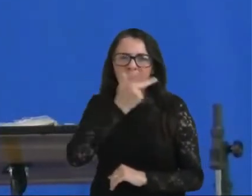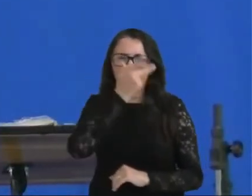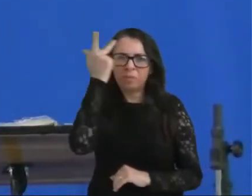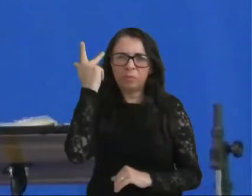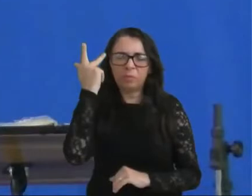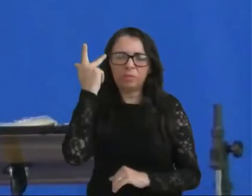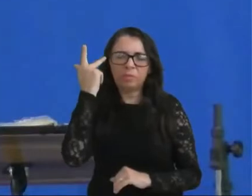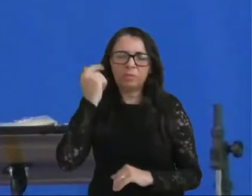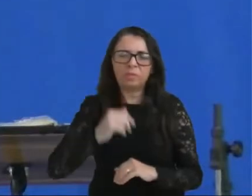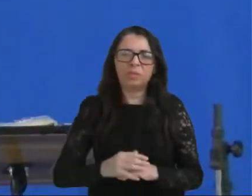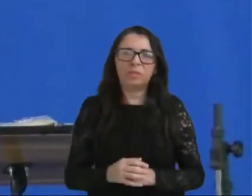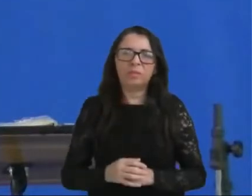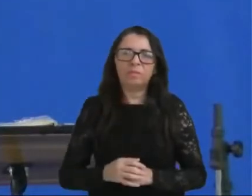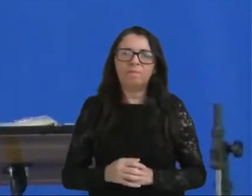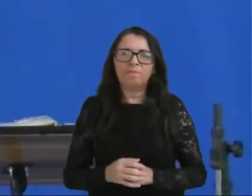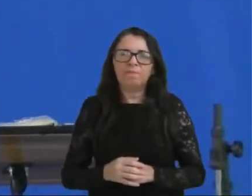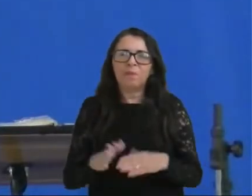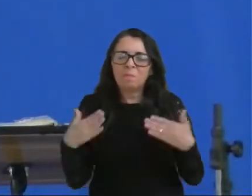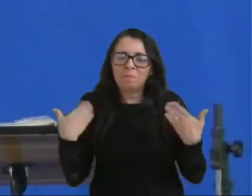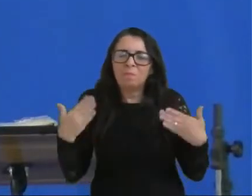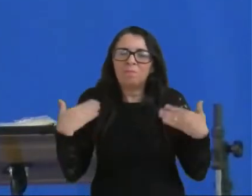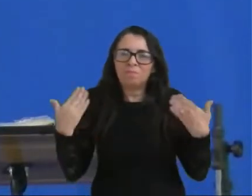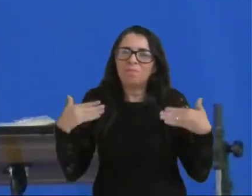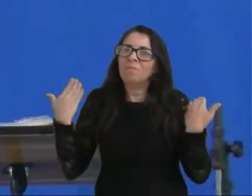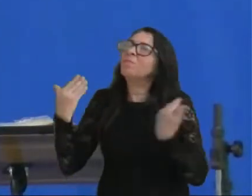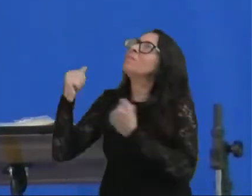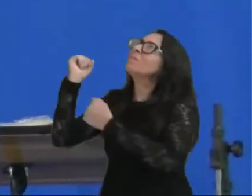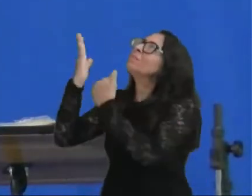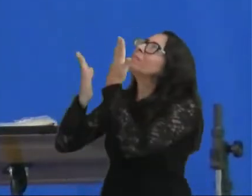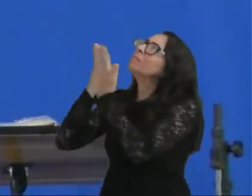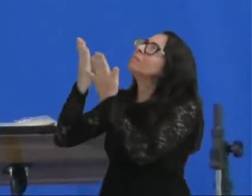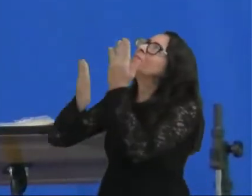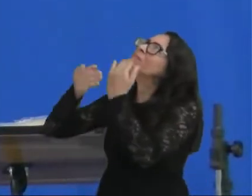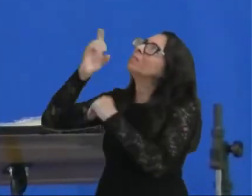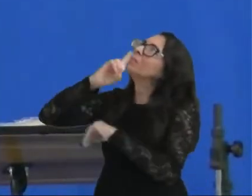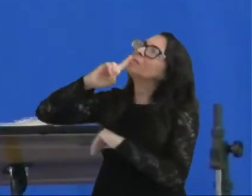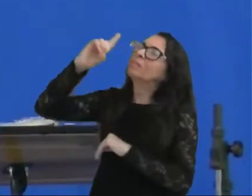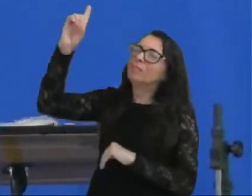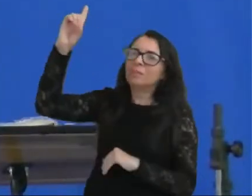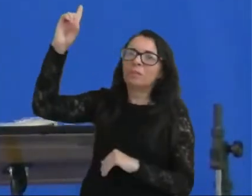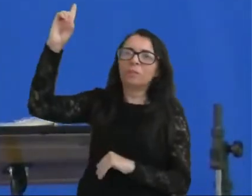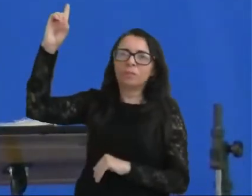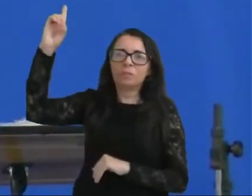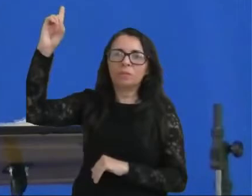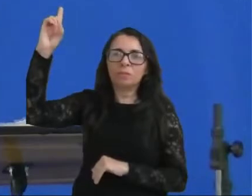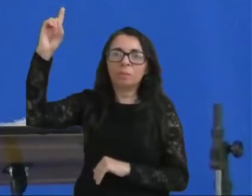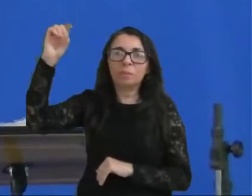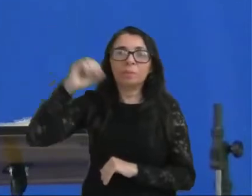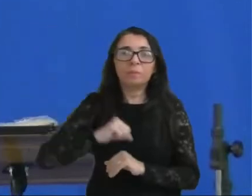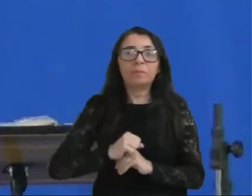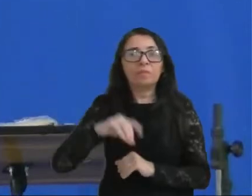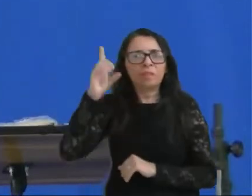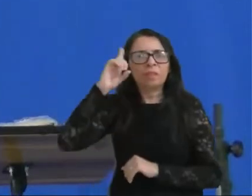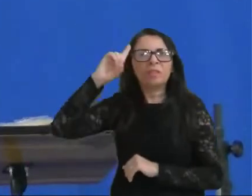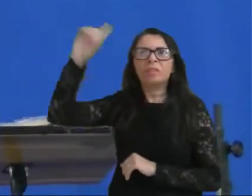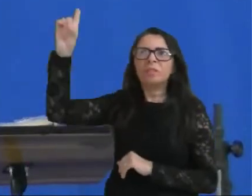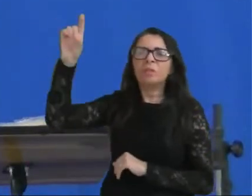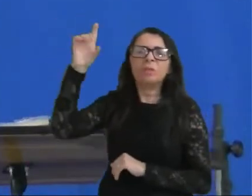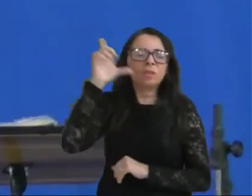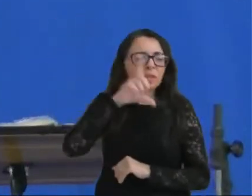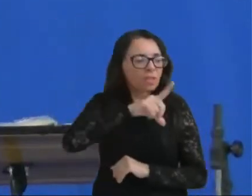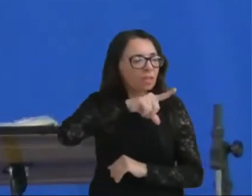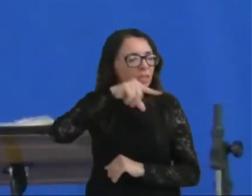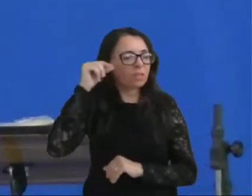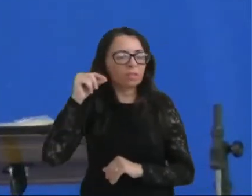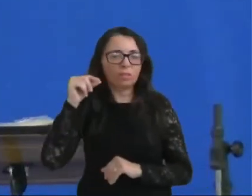Deus. Jesus, ele considerou que aquele povo era um povo totalmente envolvido na sua obra. Será que